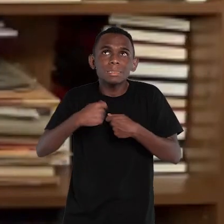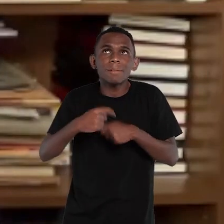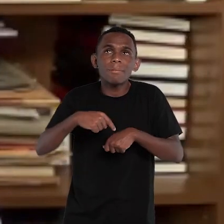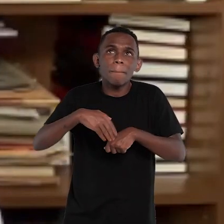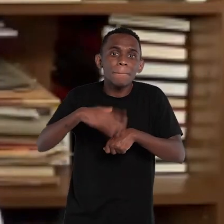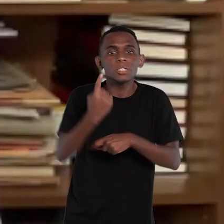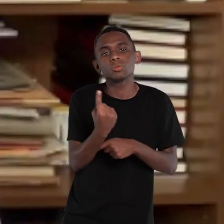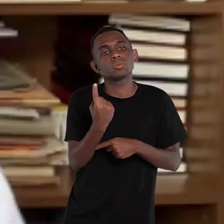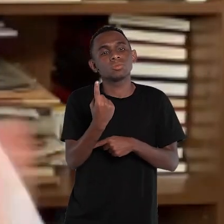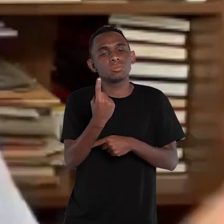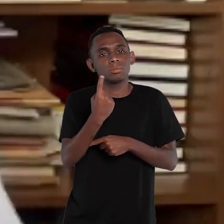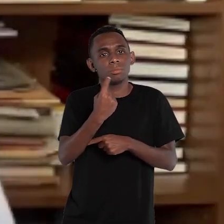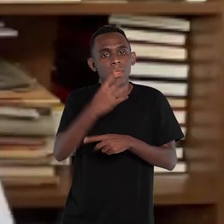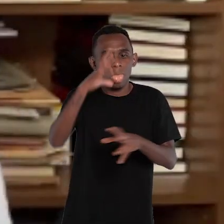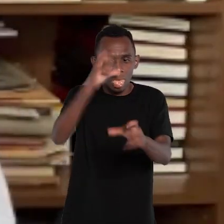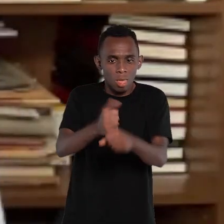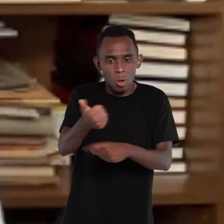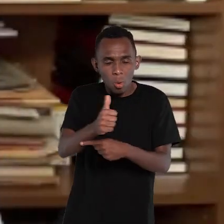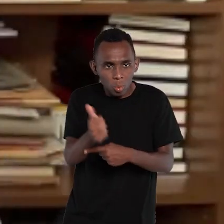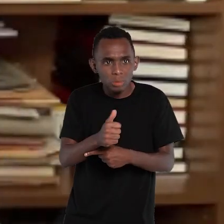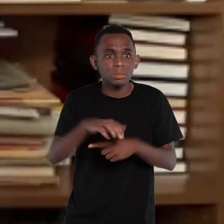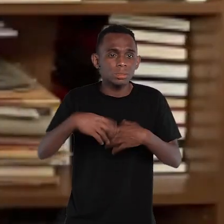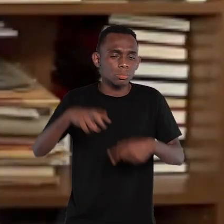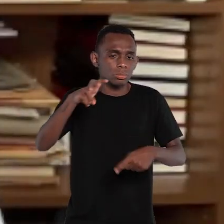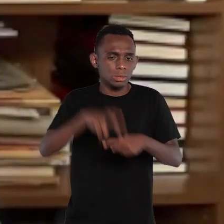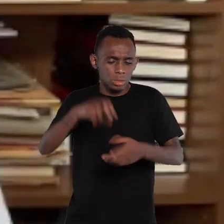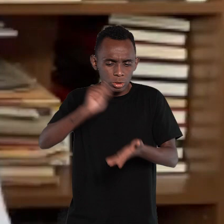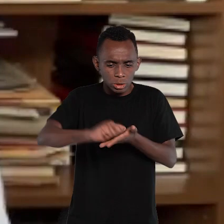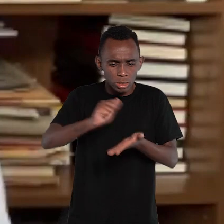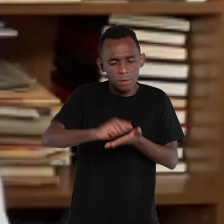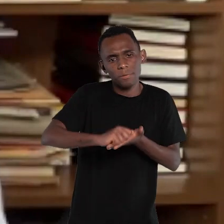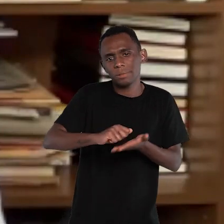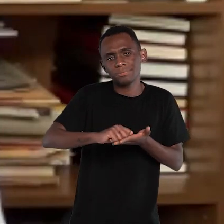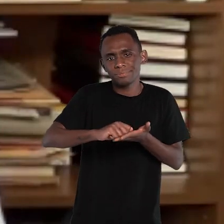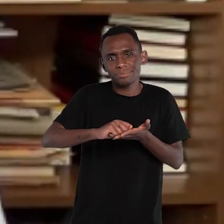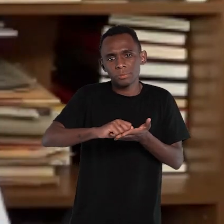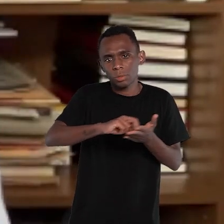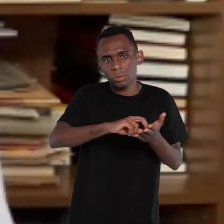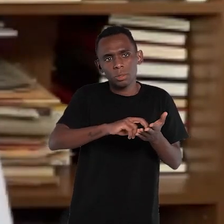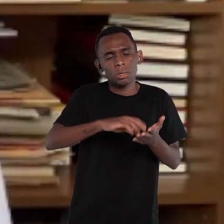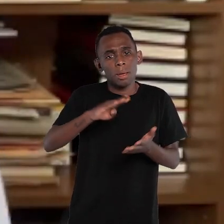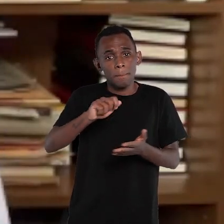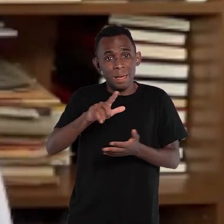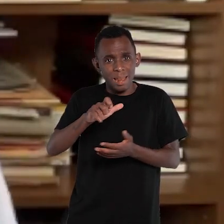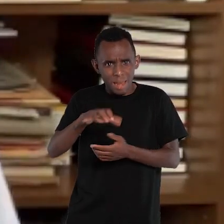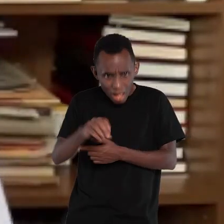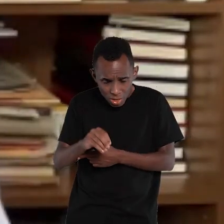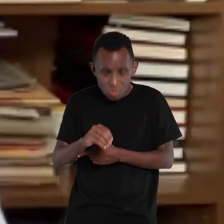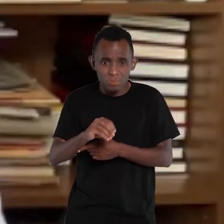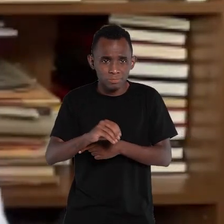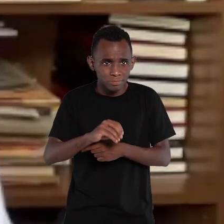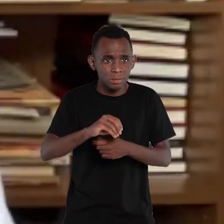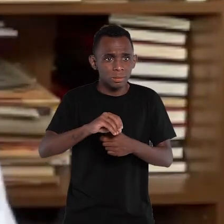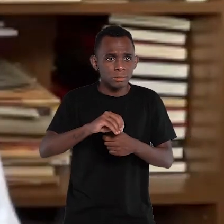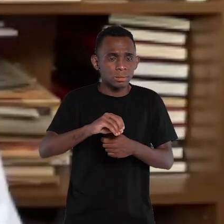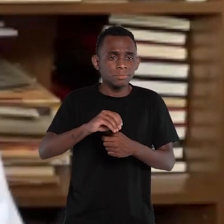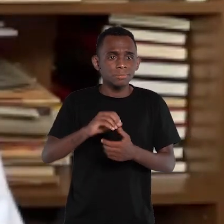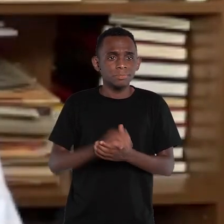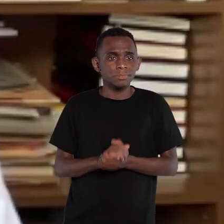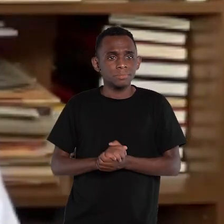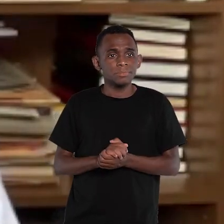noite eu sentei, e como sempre acontece, eu não planejo nada, eu comecei a escrever Balaio. E, curiosamente, Balaio virou